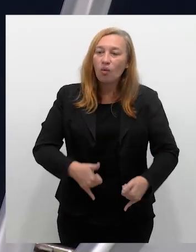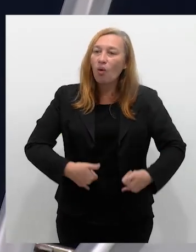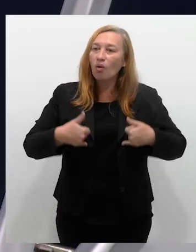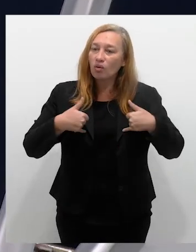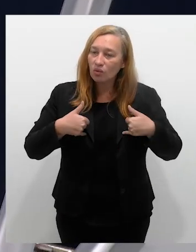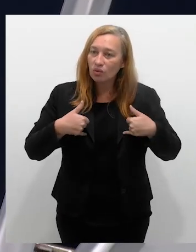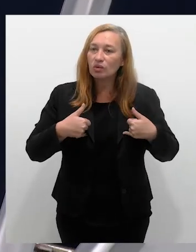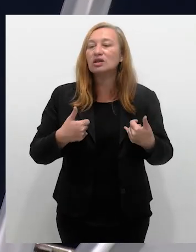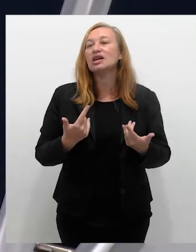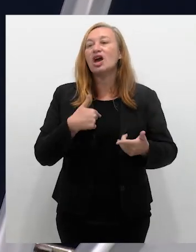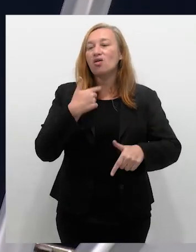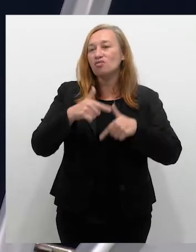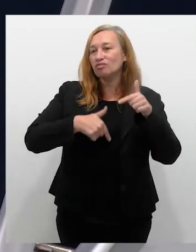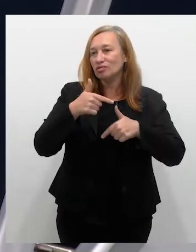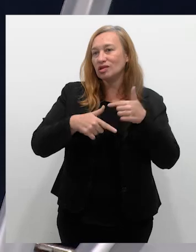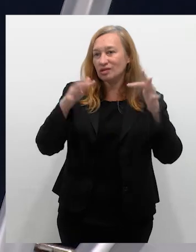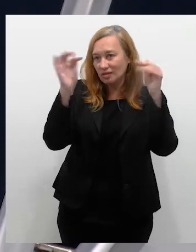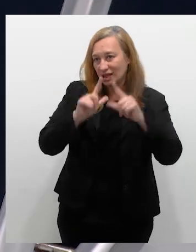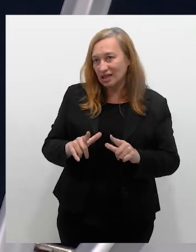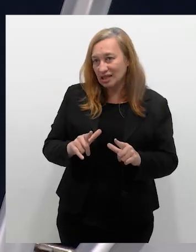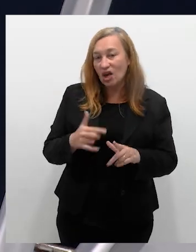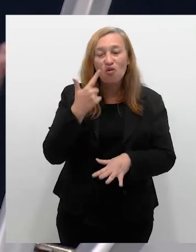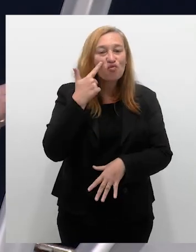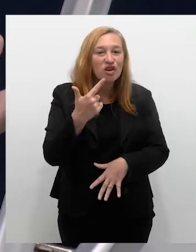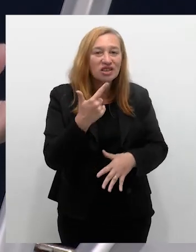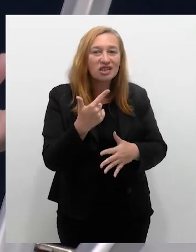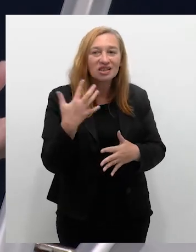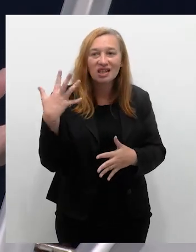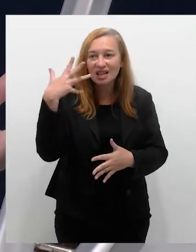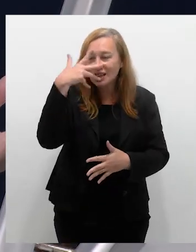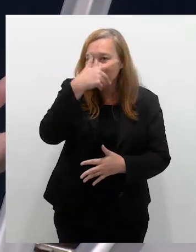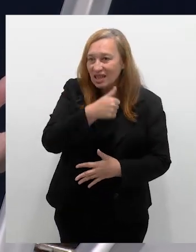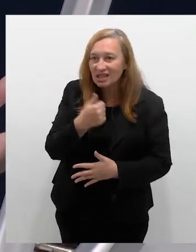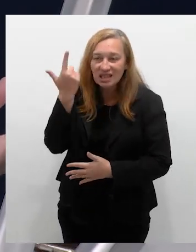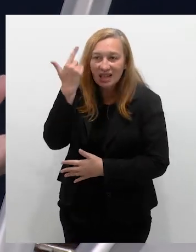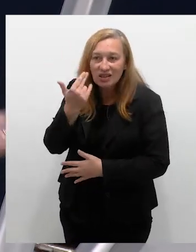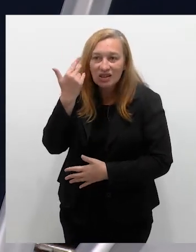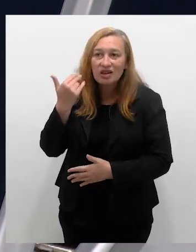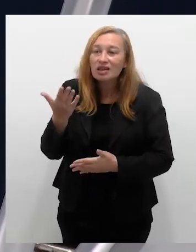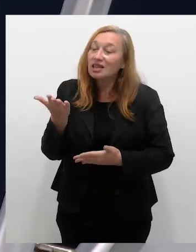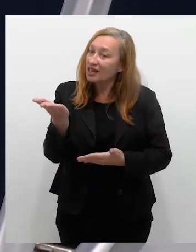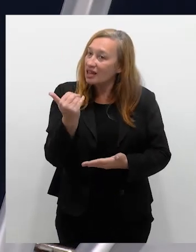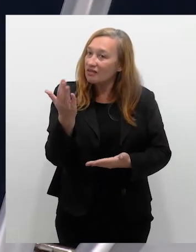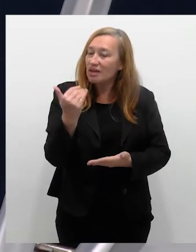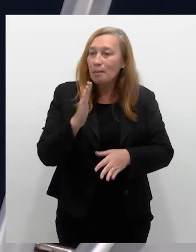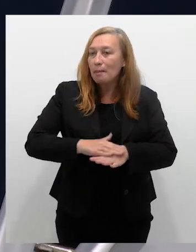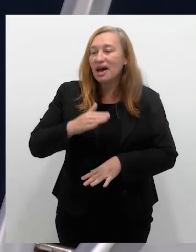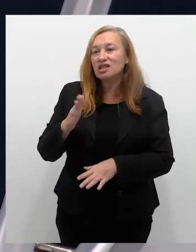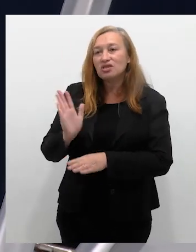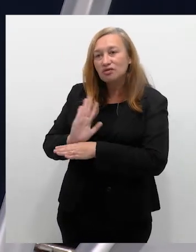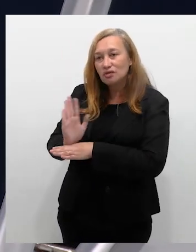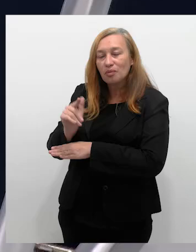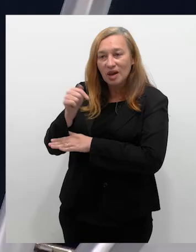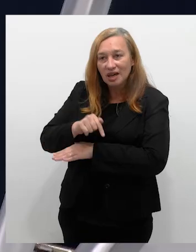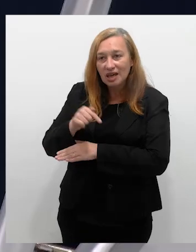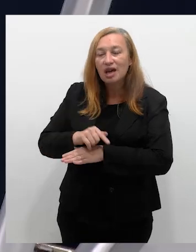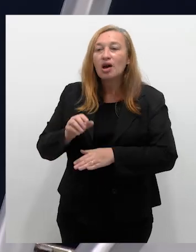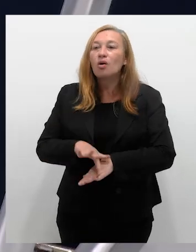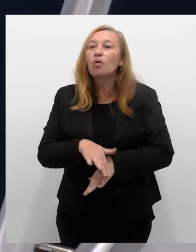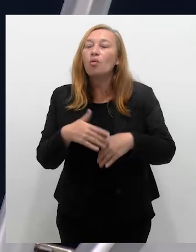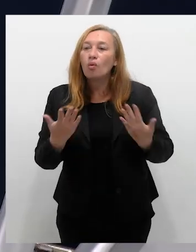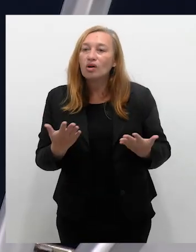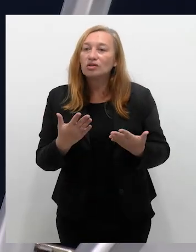falo, eu sou muito feliz trabalhando aqui e eu vejo essa beleza natural. Eu falo assim, gente, tem que vir mais filmes filmar aqui.